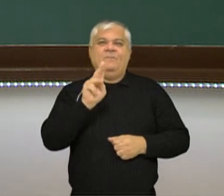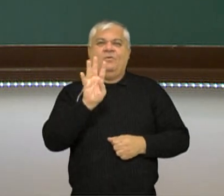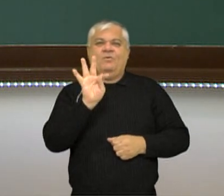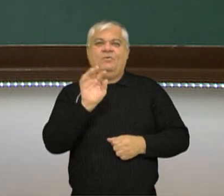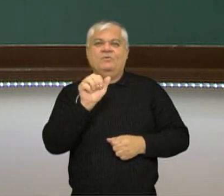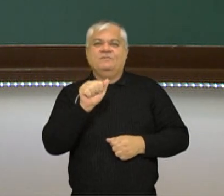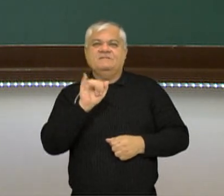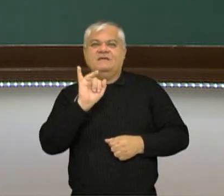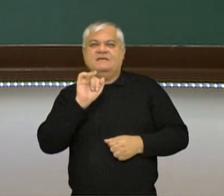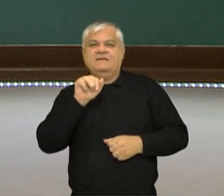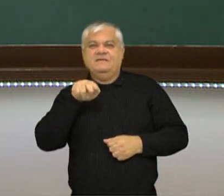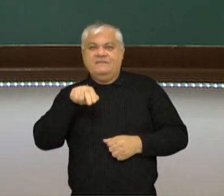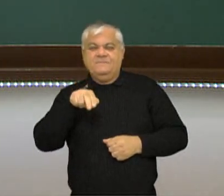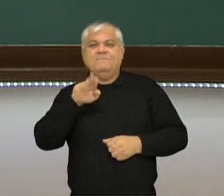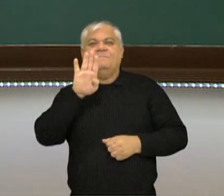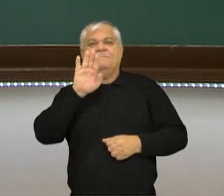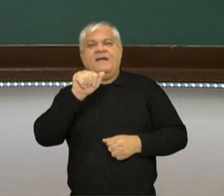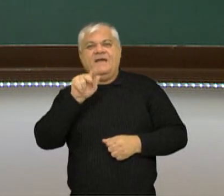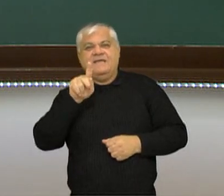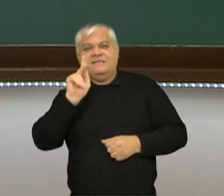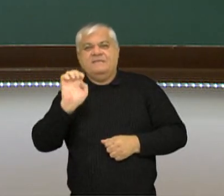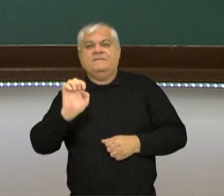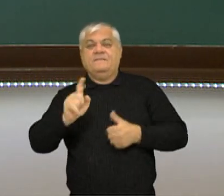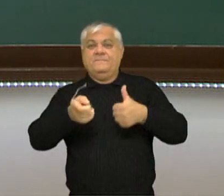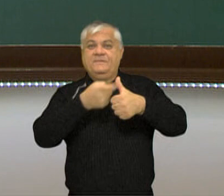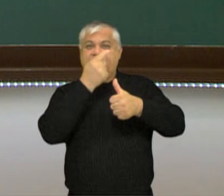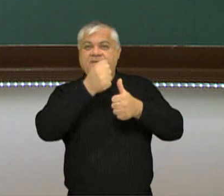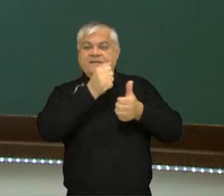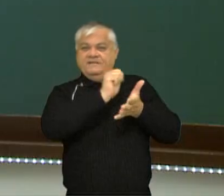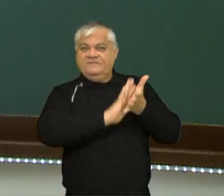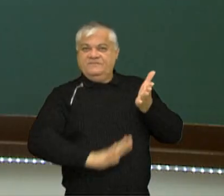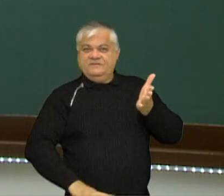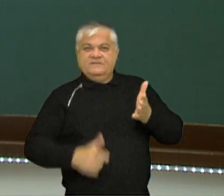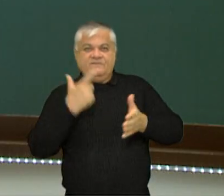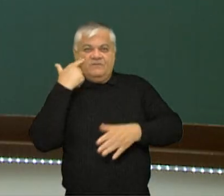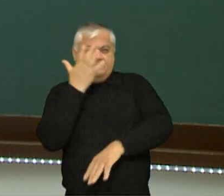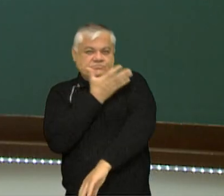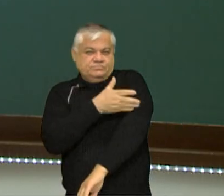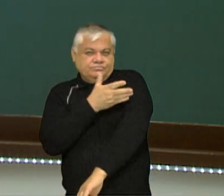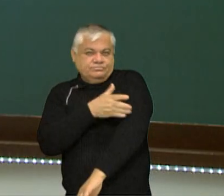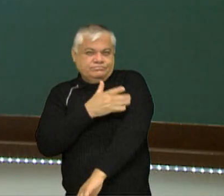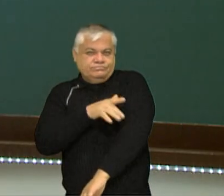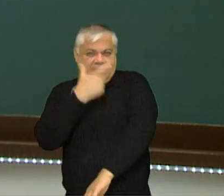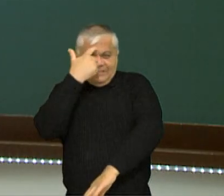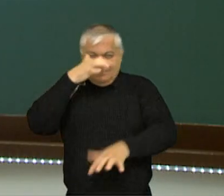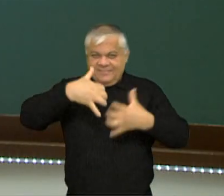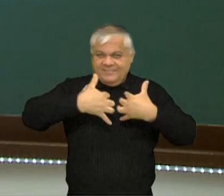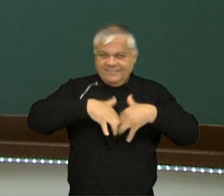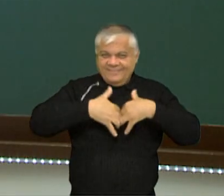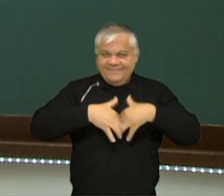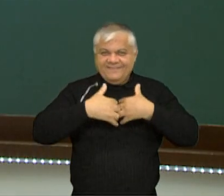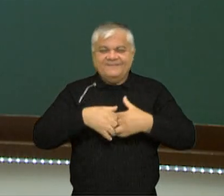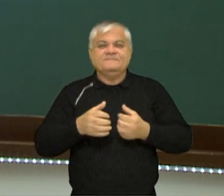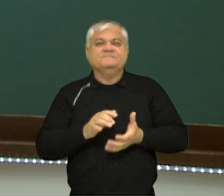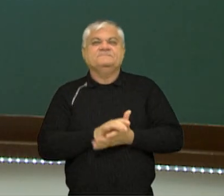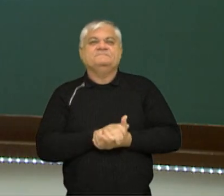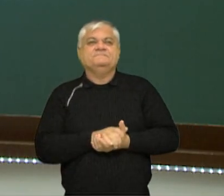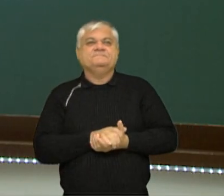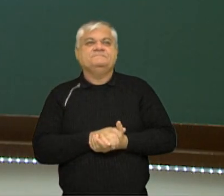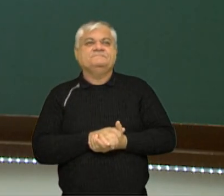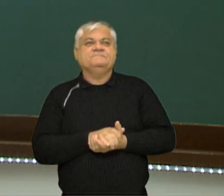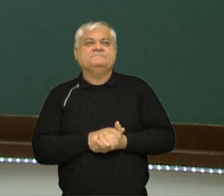ok? Primeira atividade nossa, então, para a gente já ir aquecendo aí os conhecimentos de vocês sobre o mountain